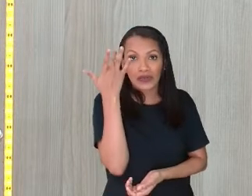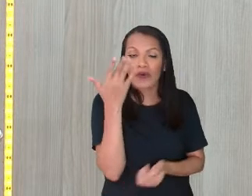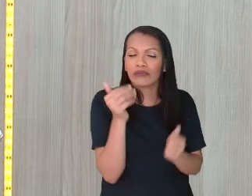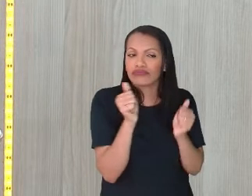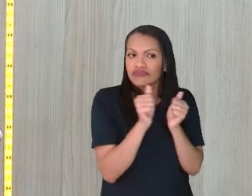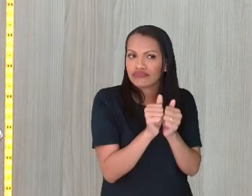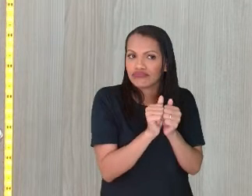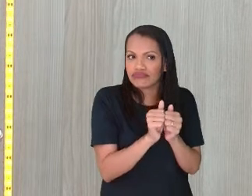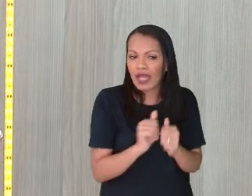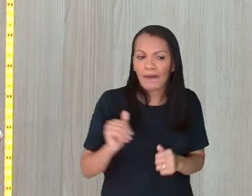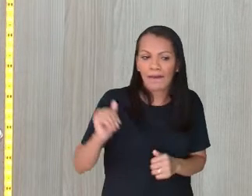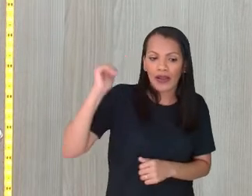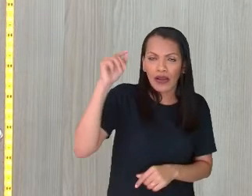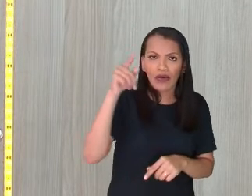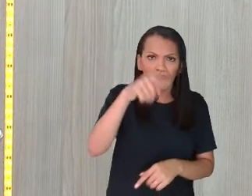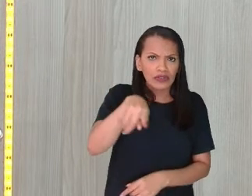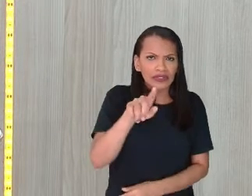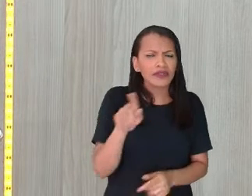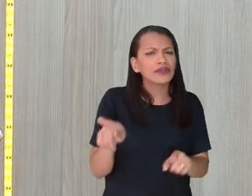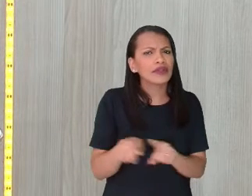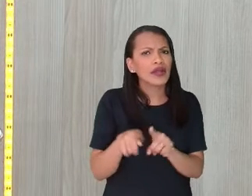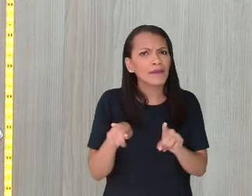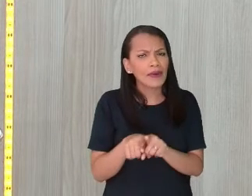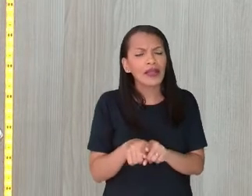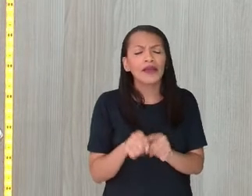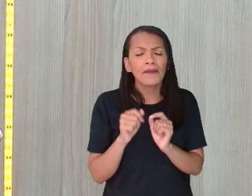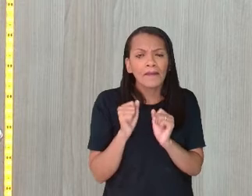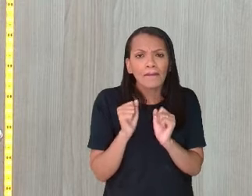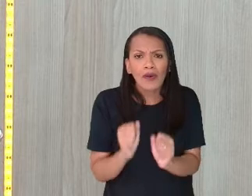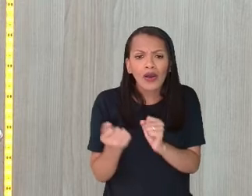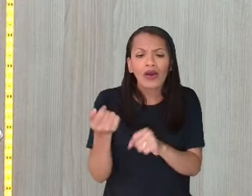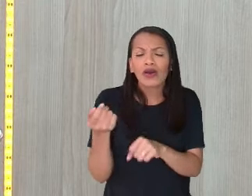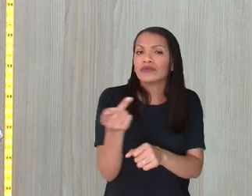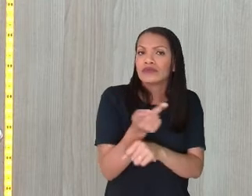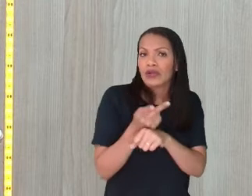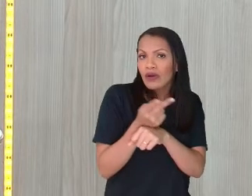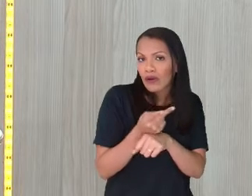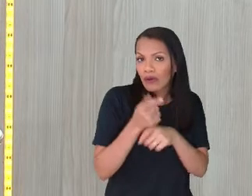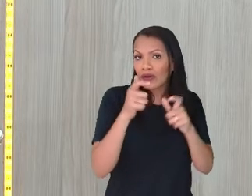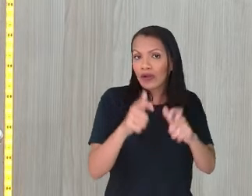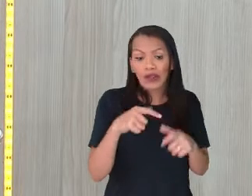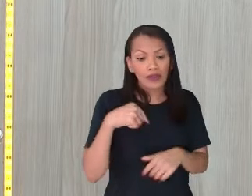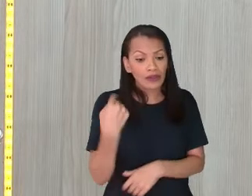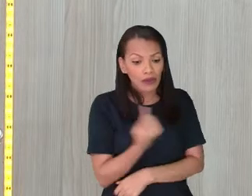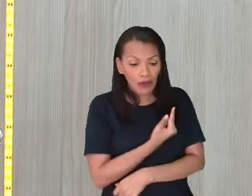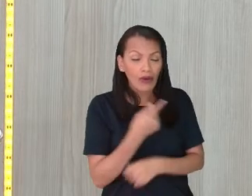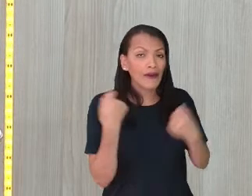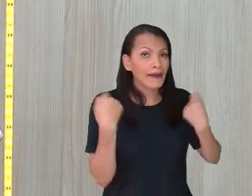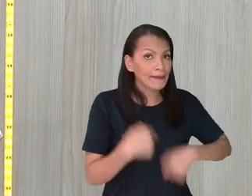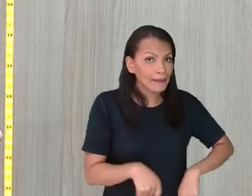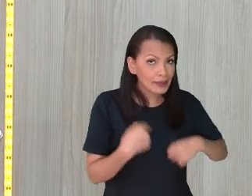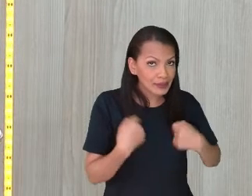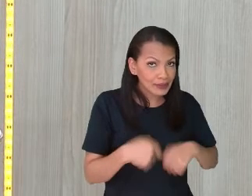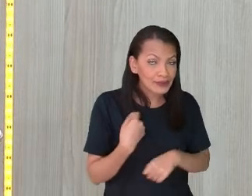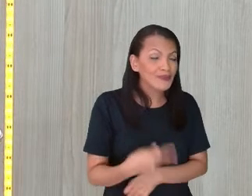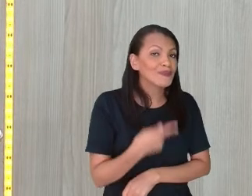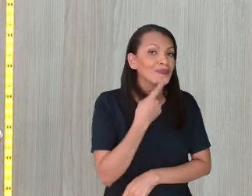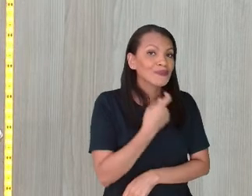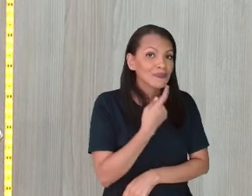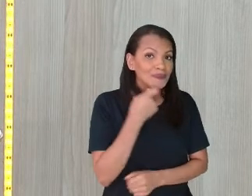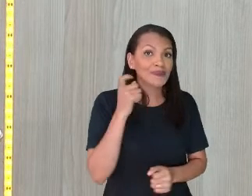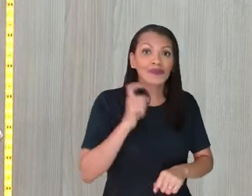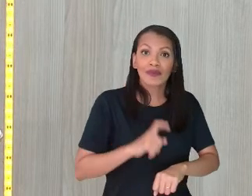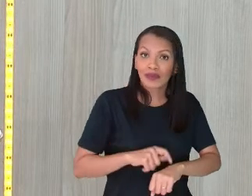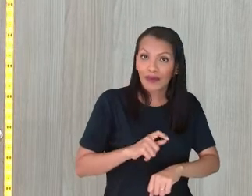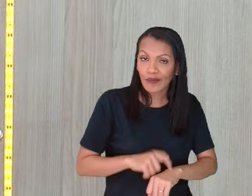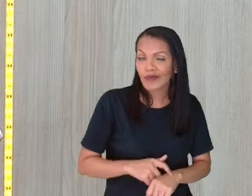Então, se você pode doar, por favor, procure esses postos, porque pode ser até nós que estejamos precisando de sangue e na hora não